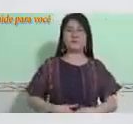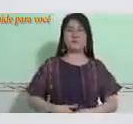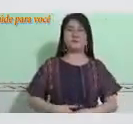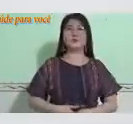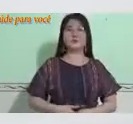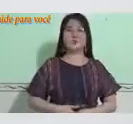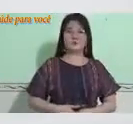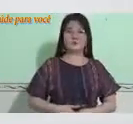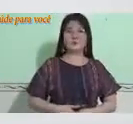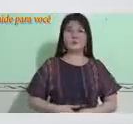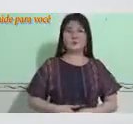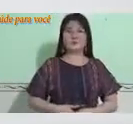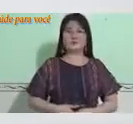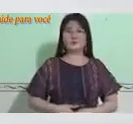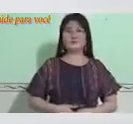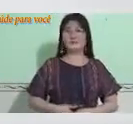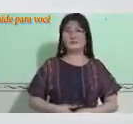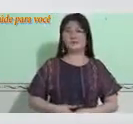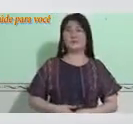COMO é acento agudo